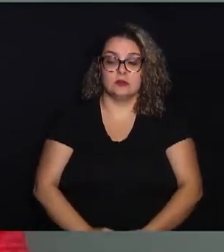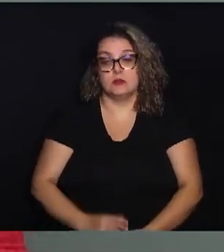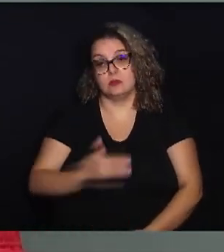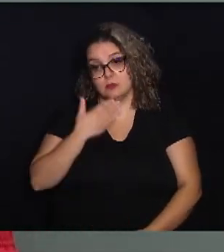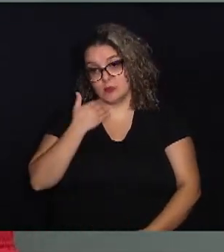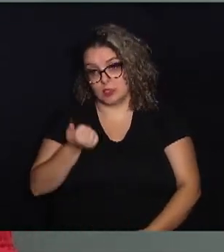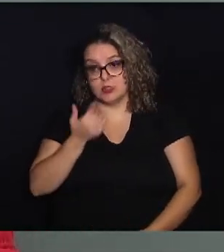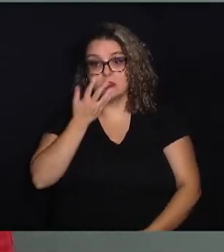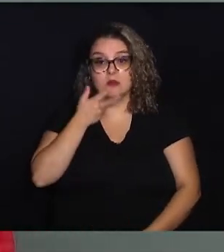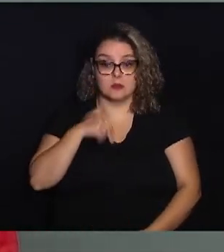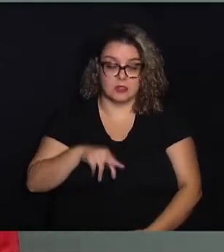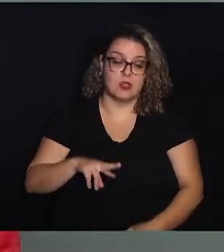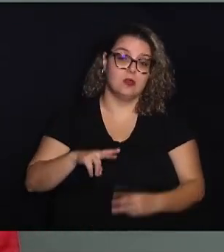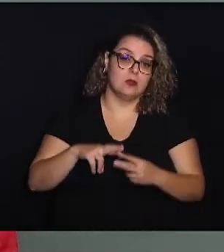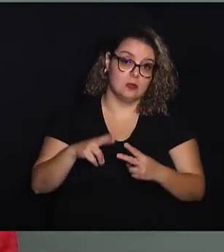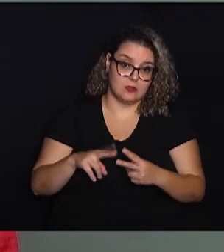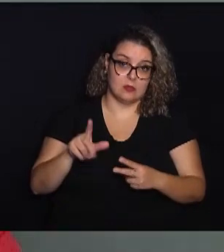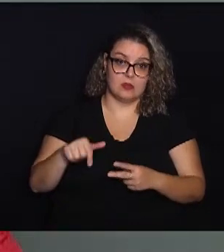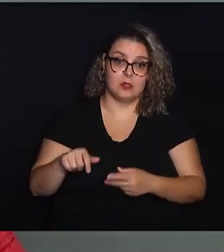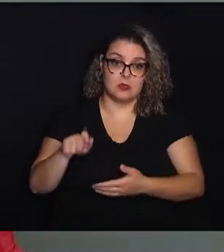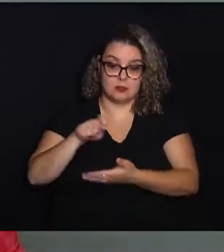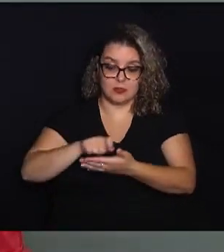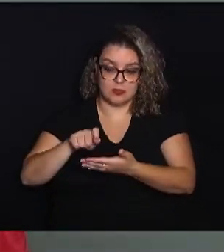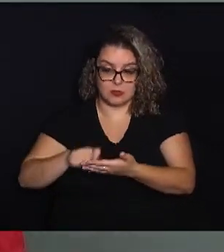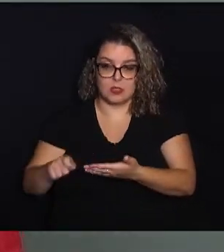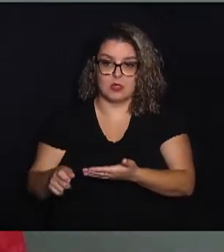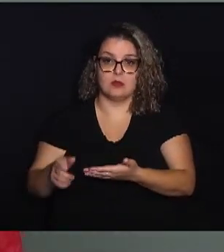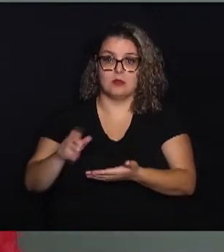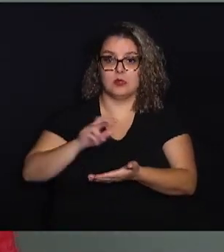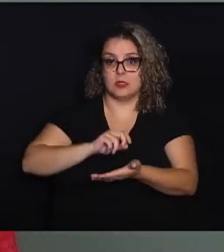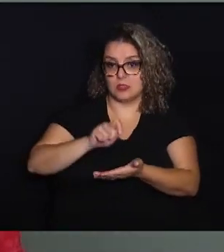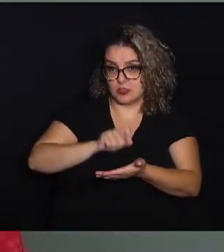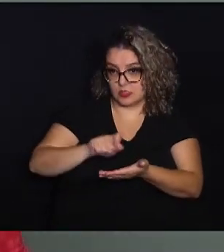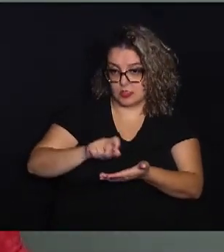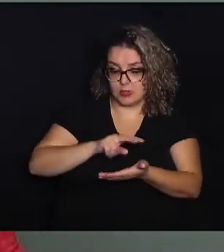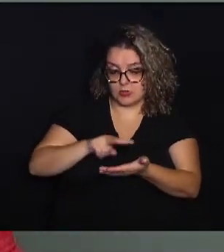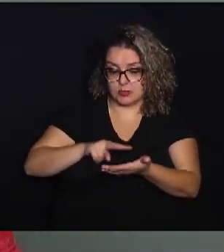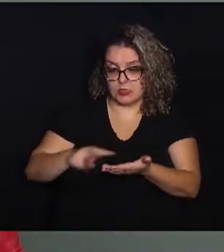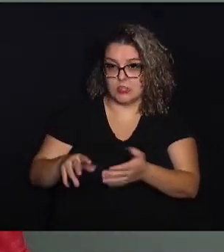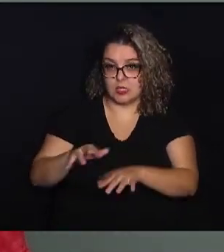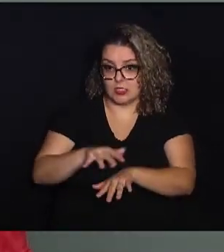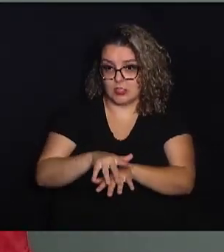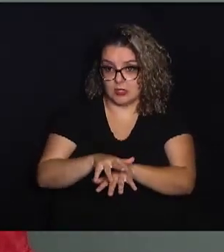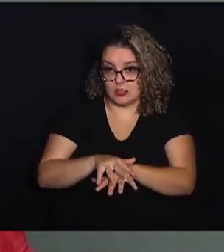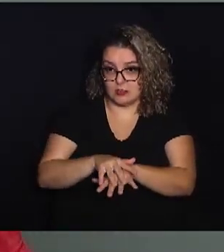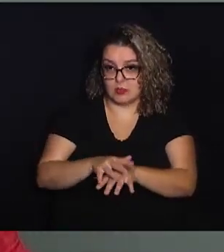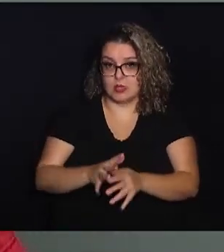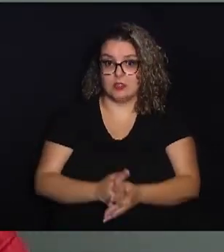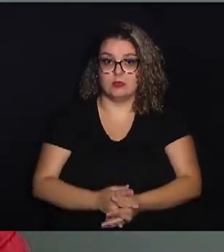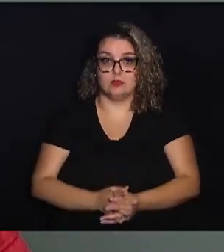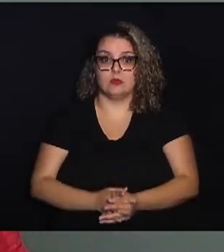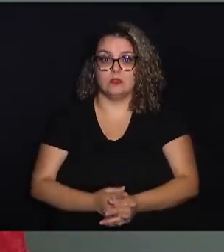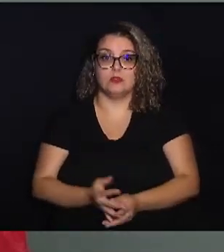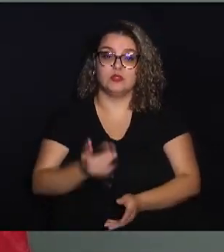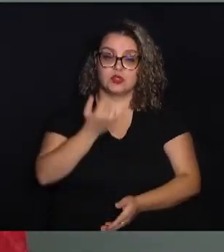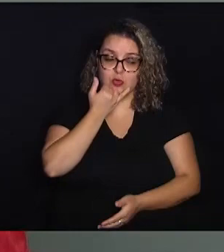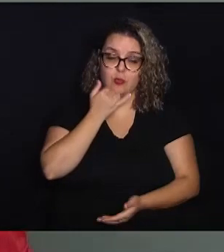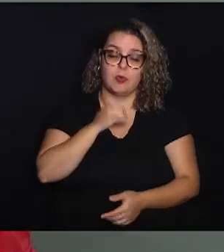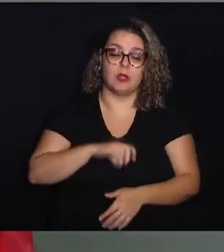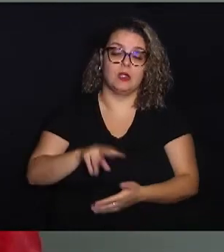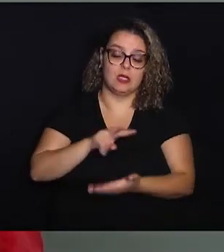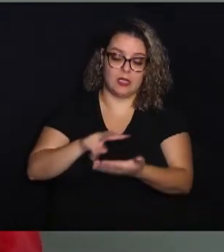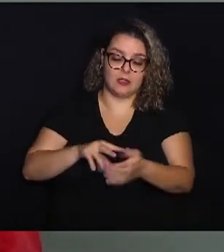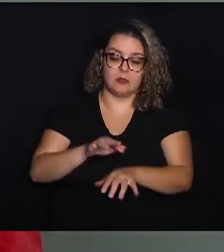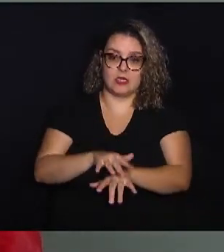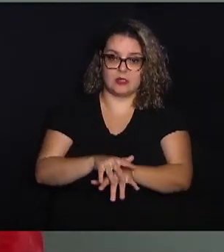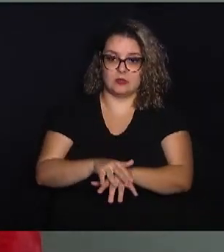recursos para depois entrar na alfabetização em Braille. Nós temos alunos que foram alfabetizados em Braille depois de adultos, que